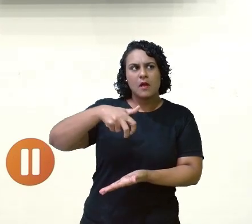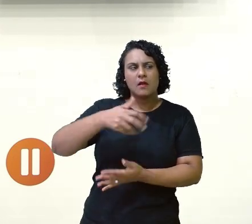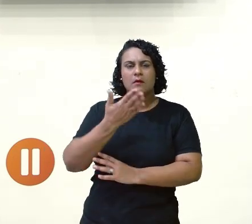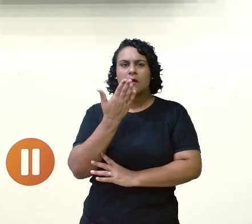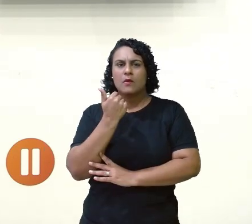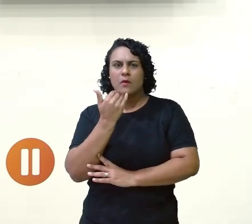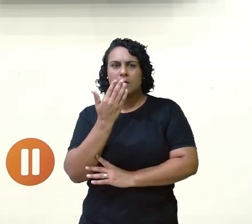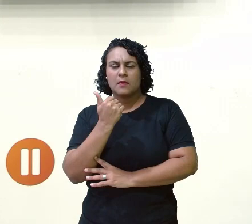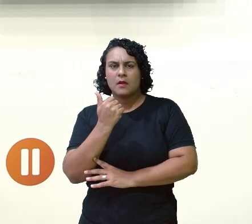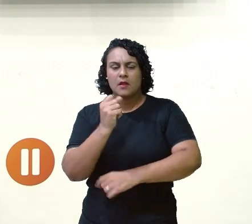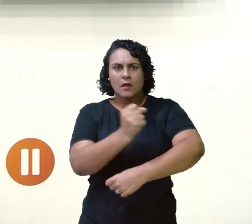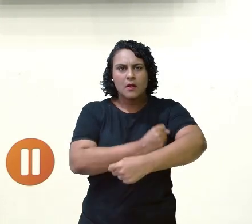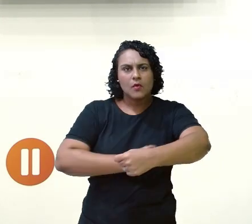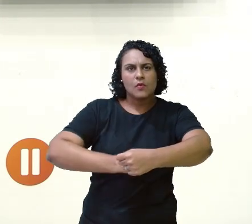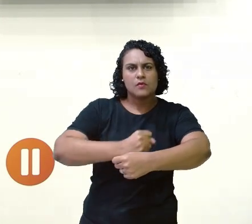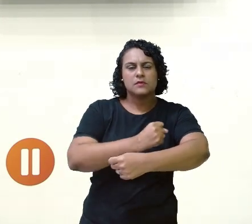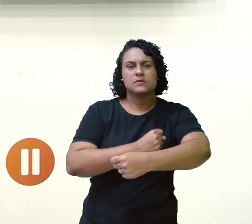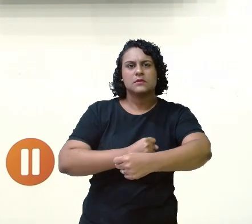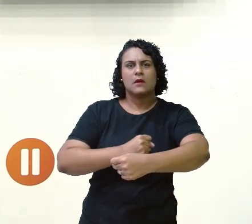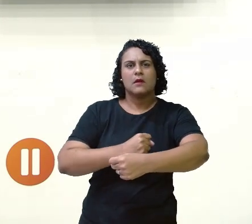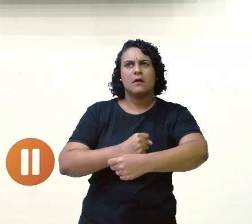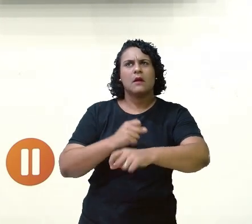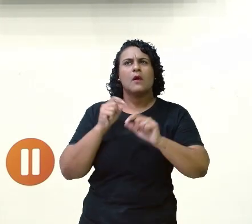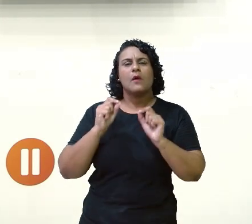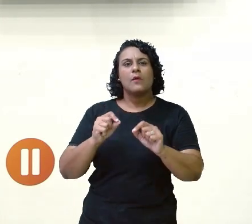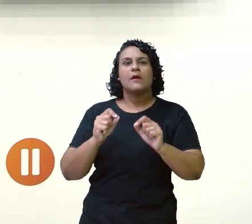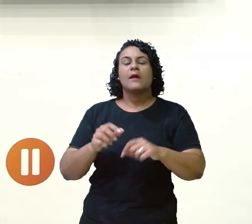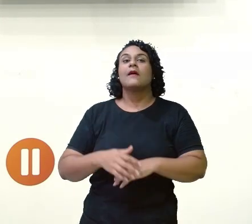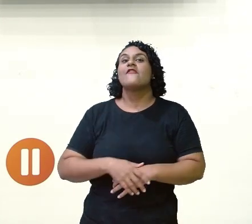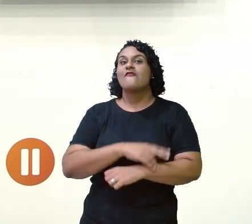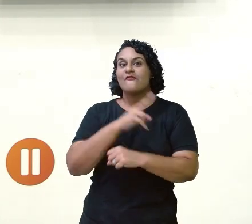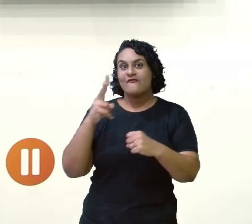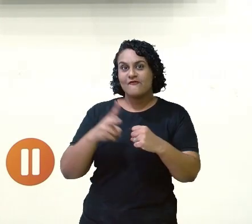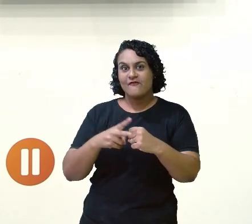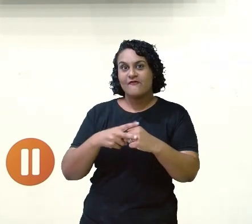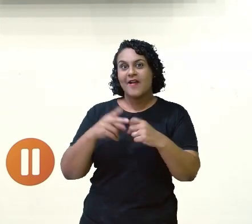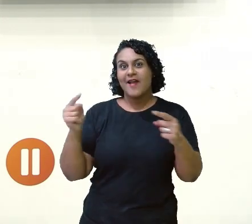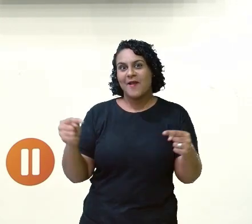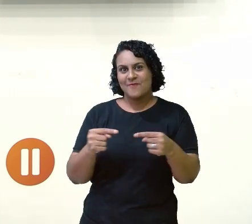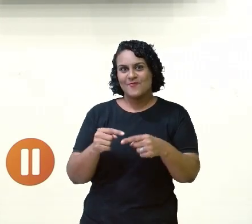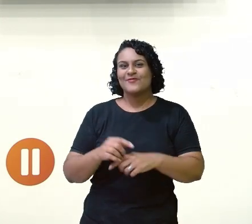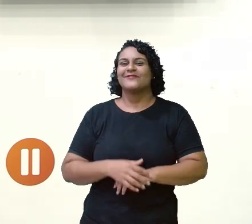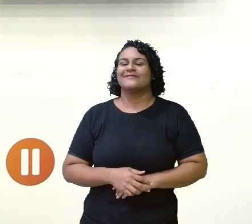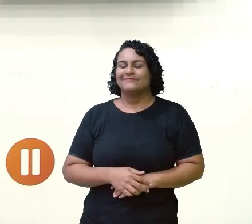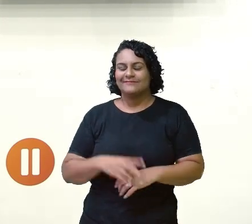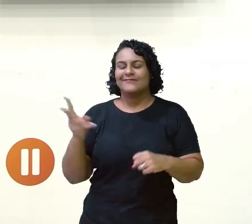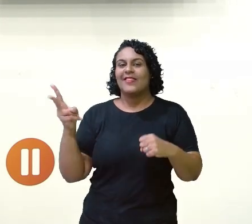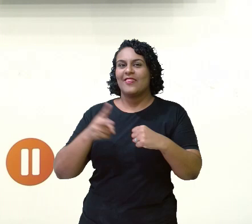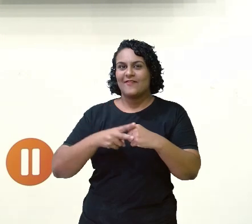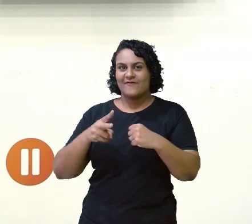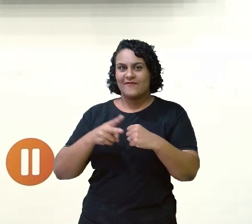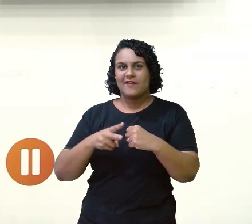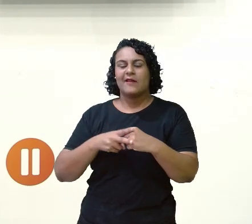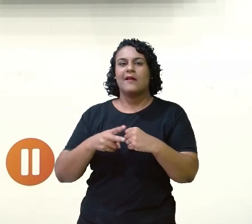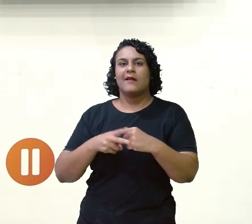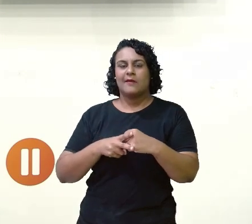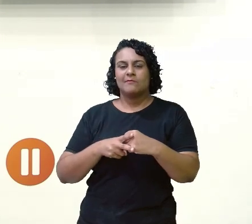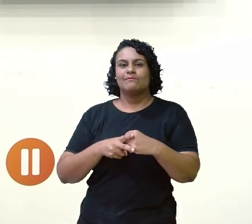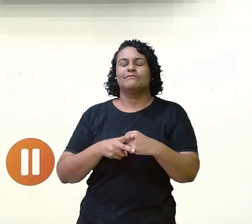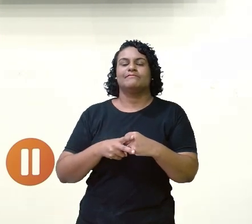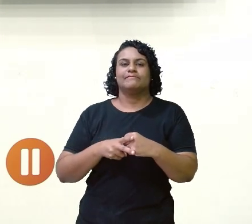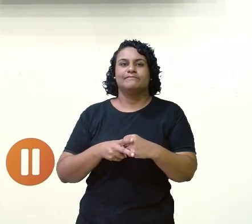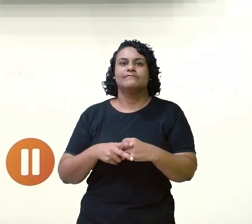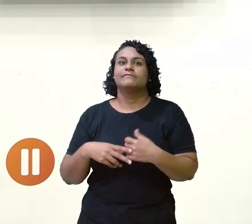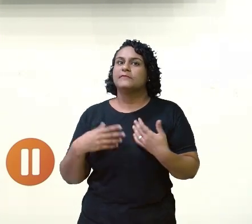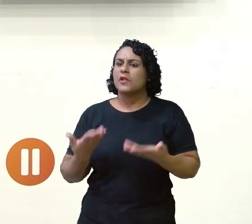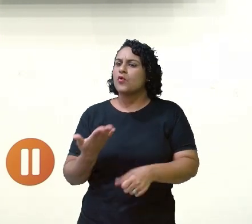comer, cozinhar, eu estou falando de verbo. Eu estou falando aí, né, de uma ação.